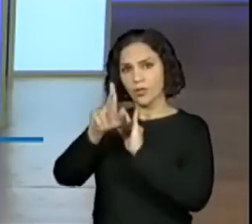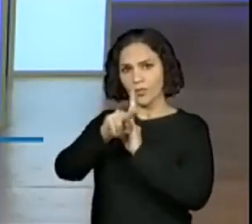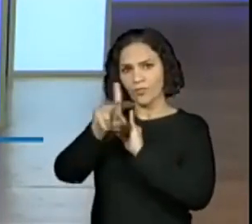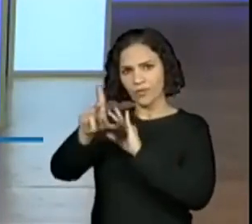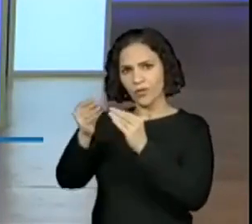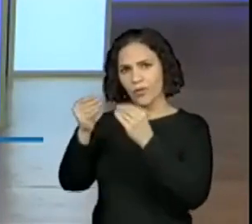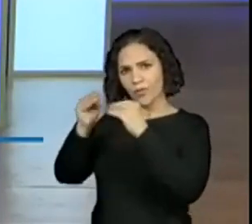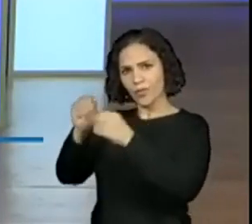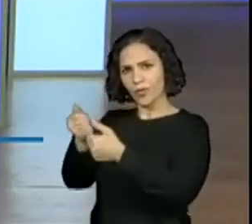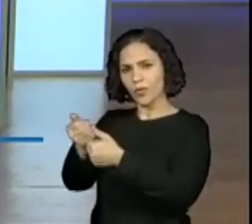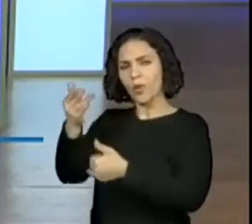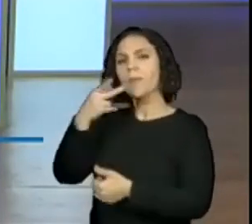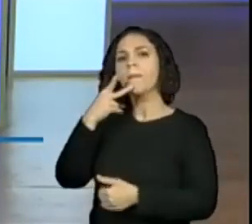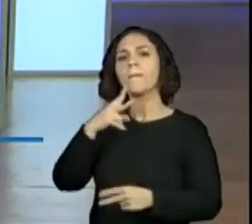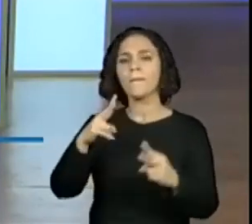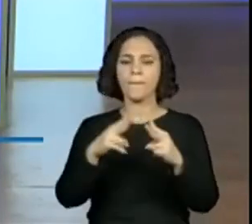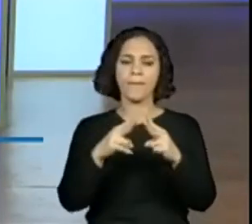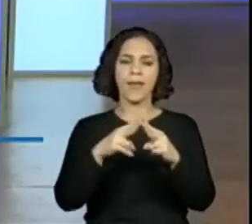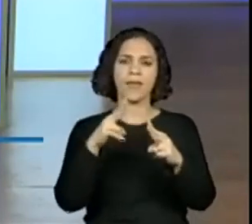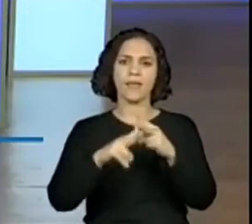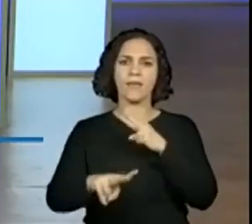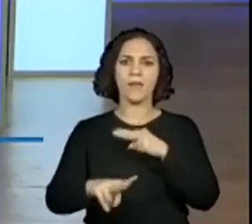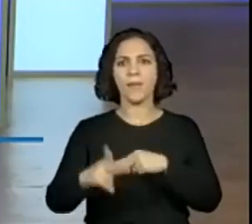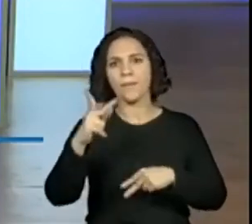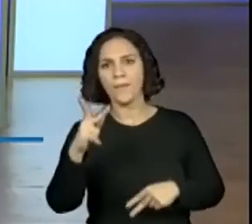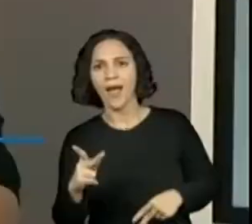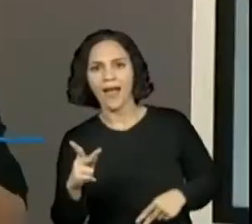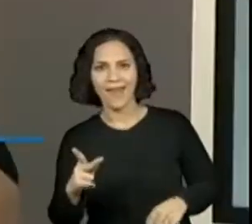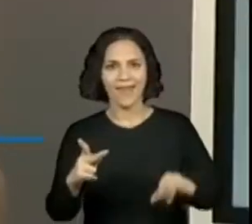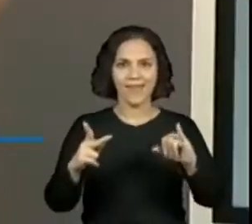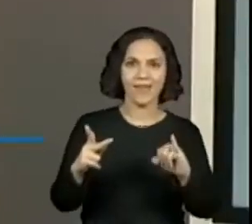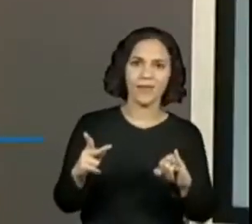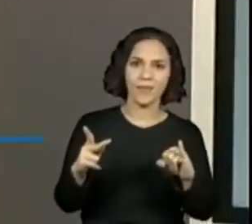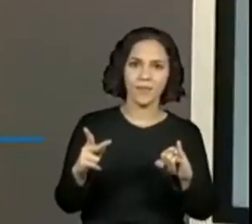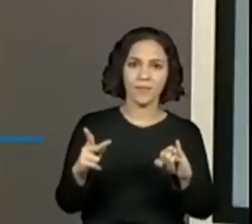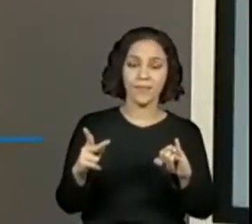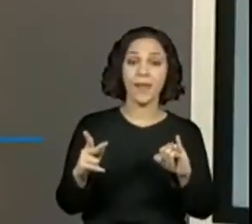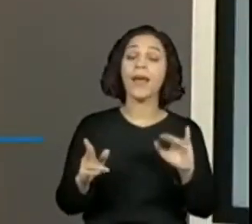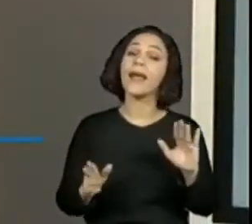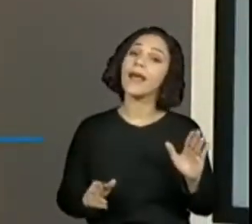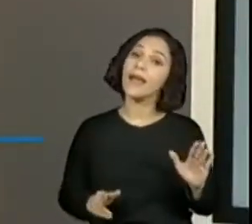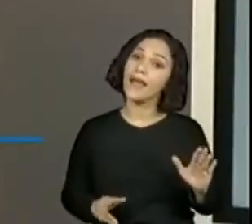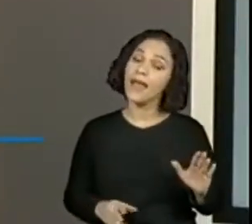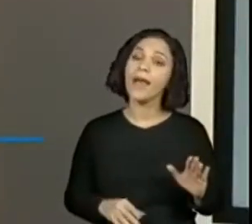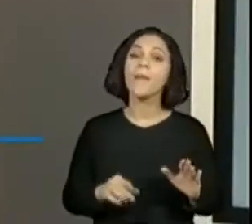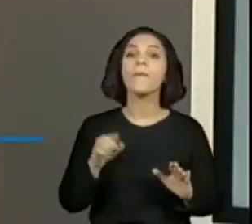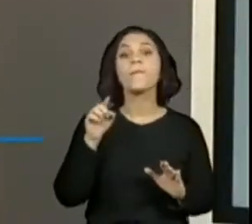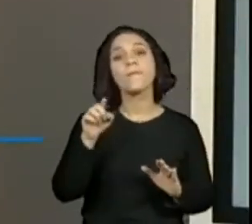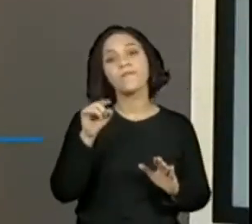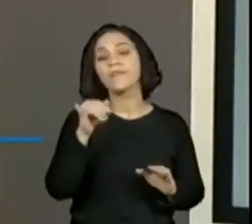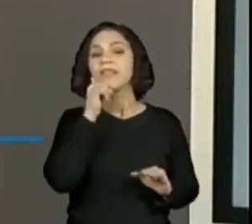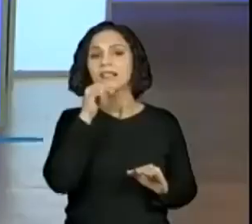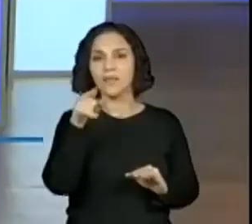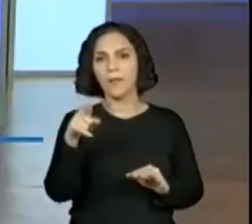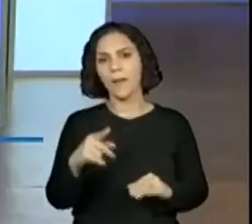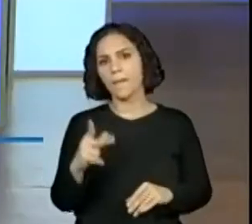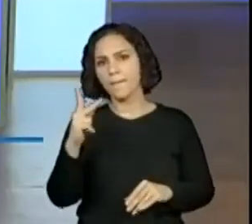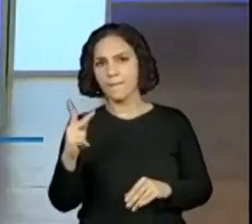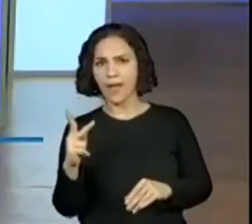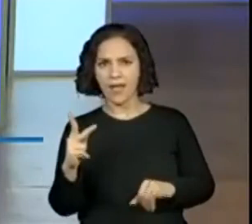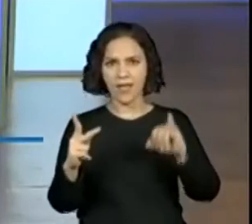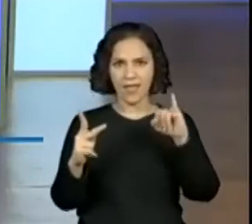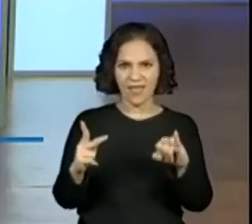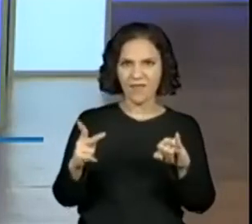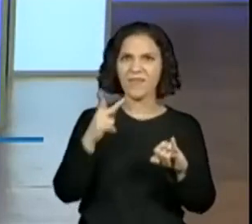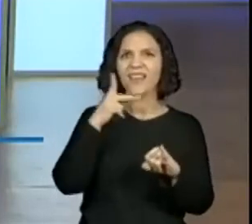colocado eu tinha visto alguns o par ou ímpar a ideia do par ou ímpar par ou ímpar ele é muito parecido com as chances do cara e coroa né E